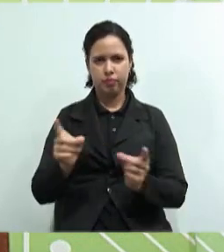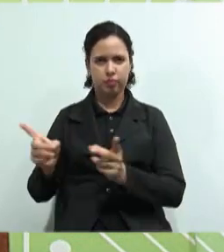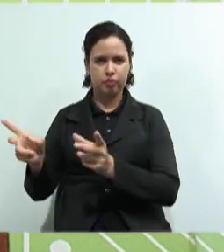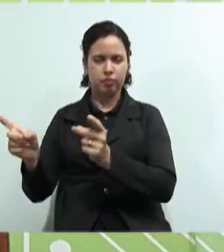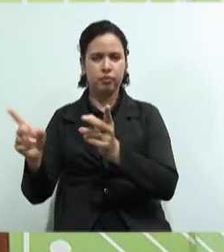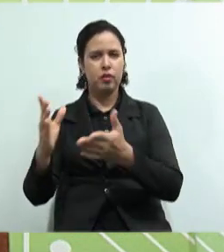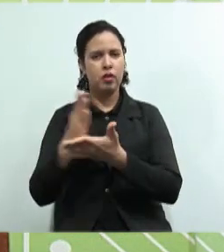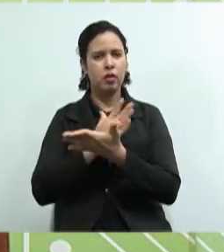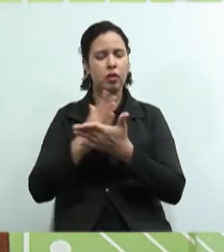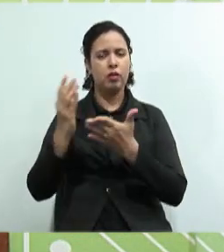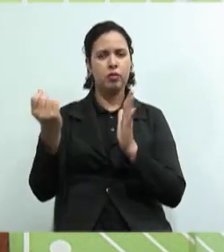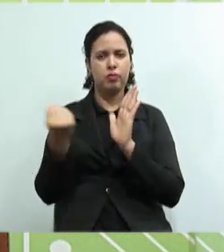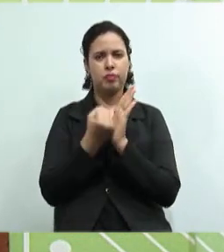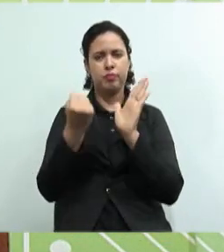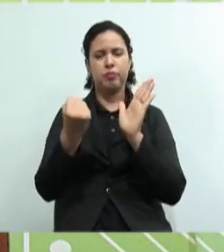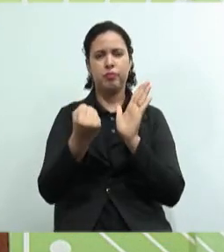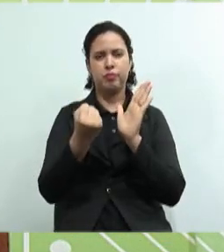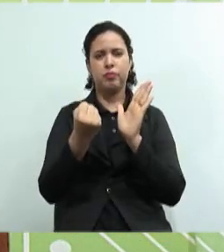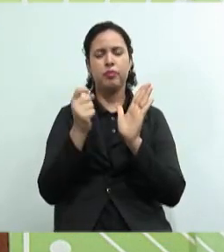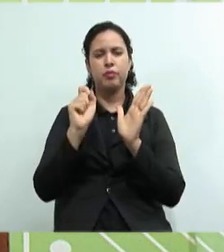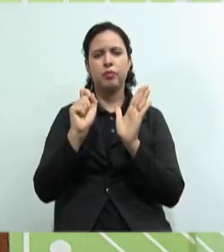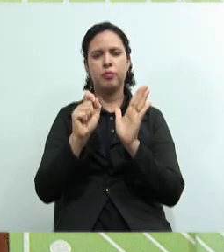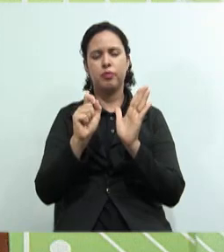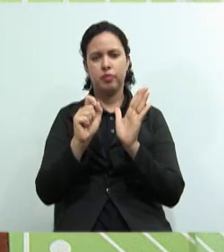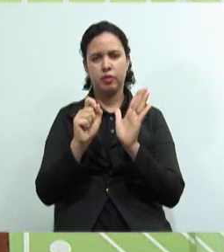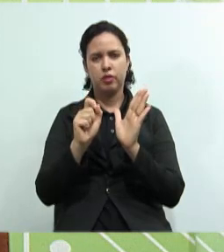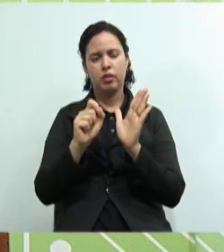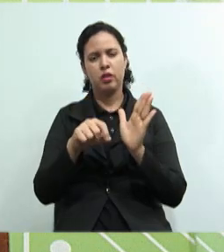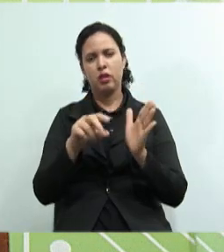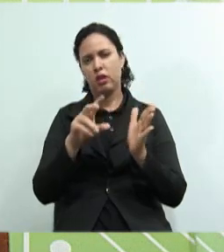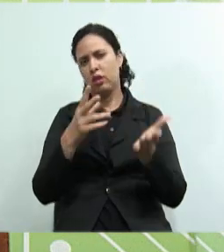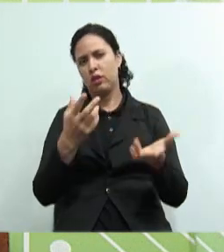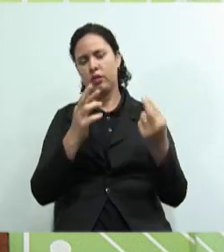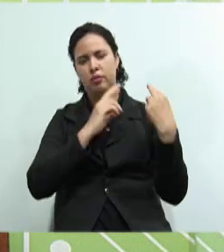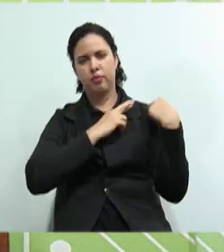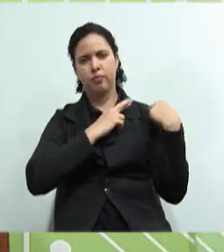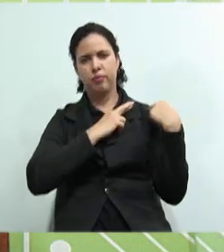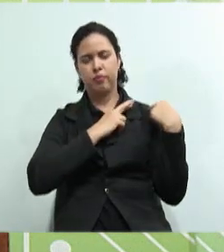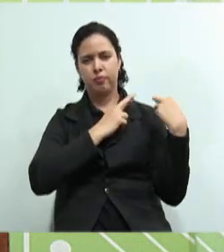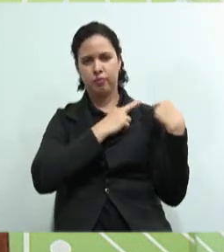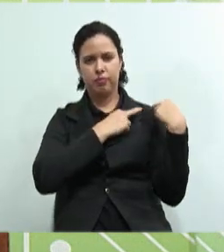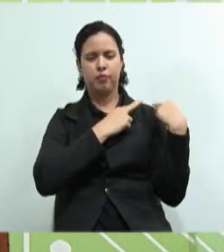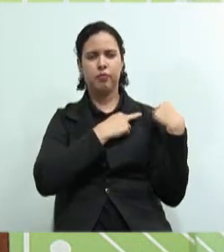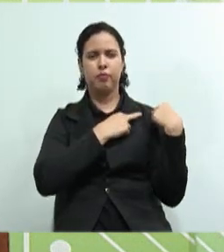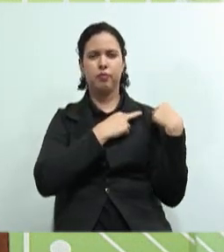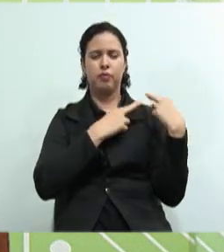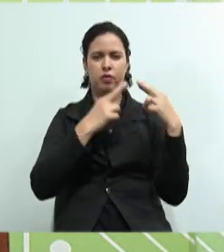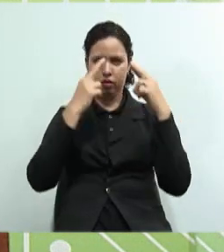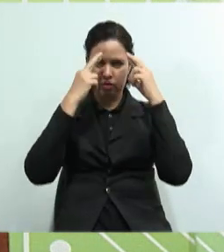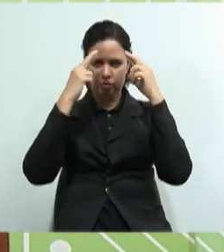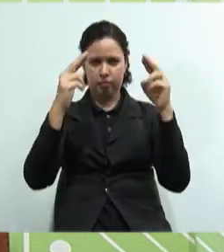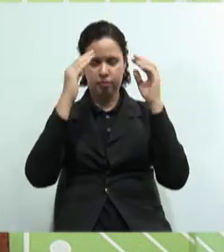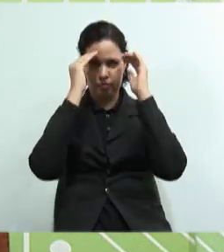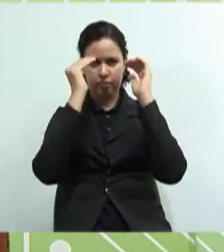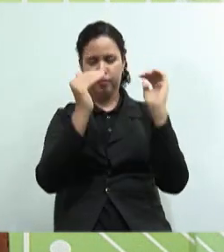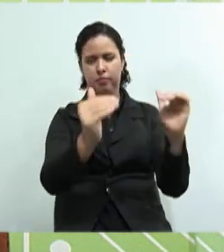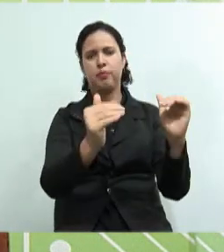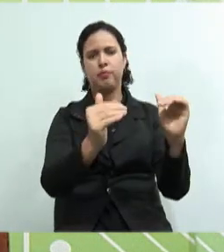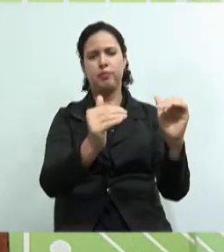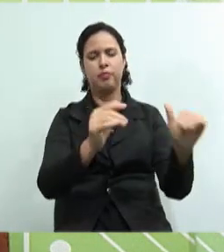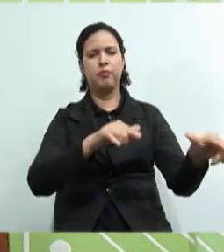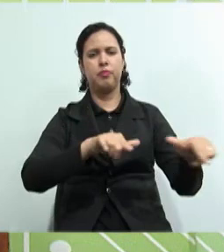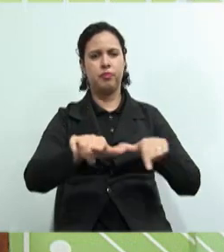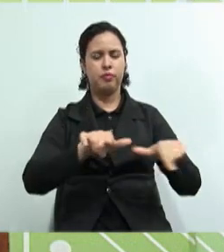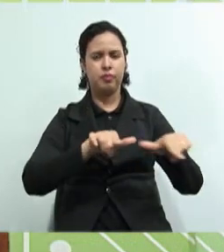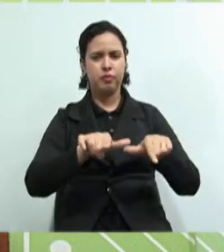o produto como um produto que respeita a mão de obra que está trabalhando aquele produto, então vai falar um pouco de justiça social, ele vai ter